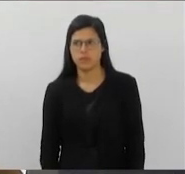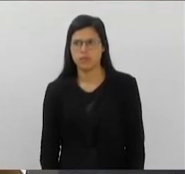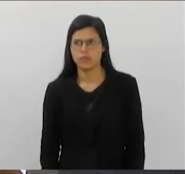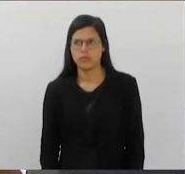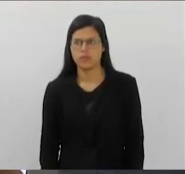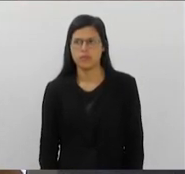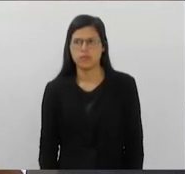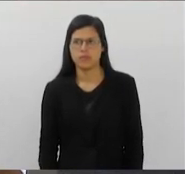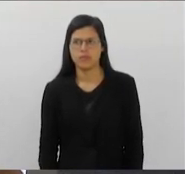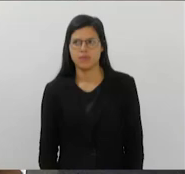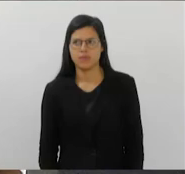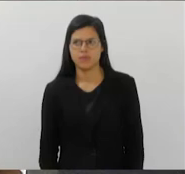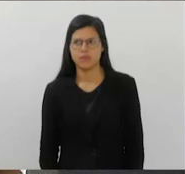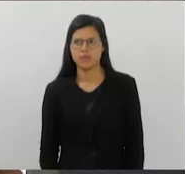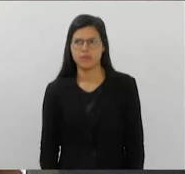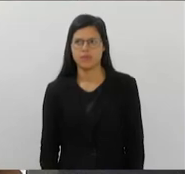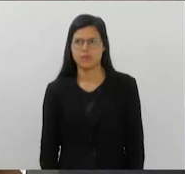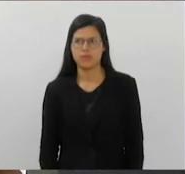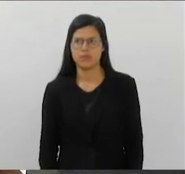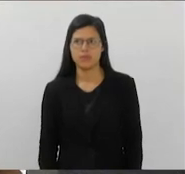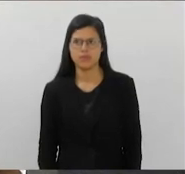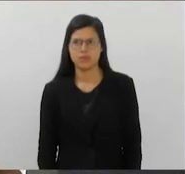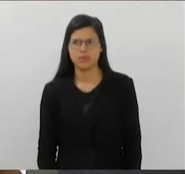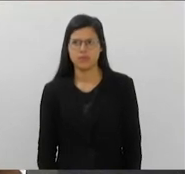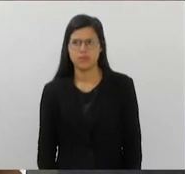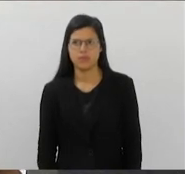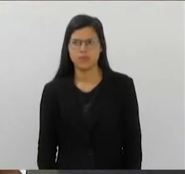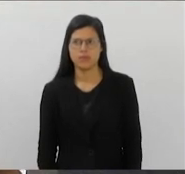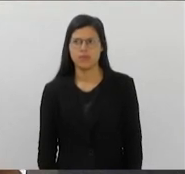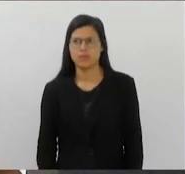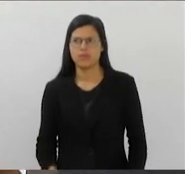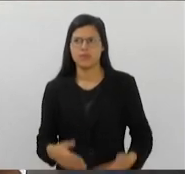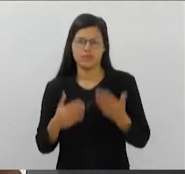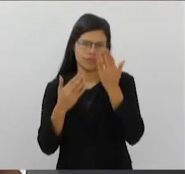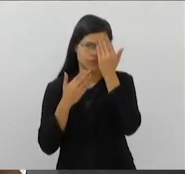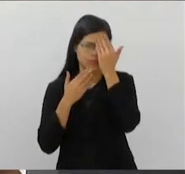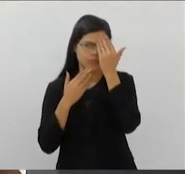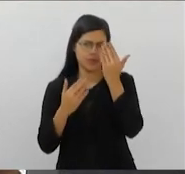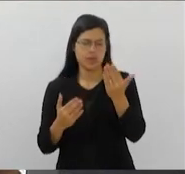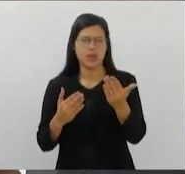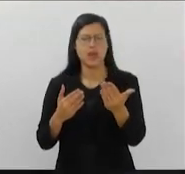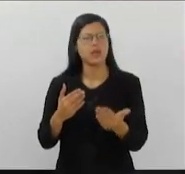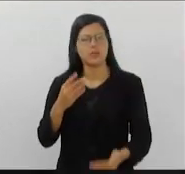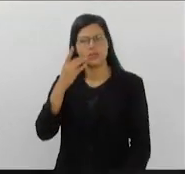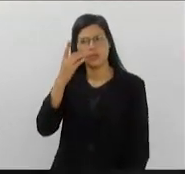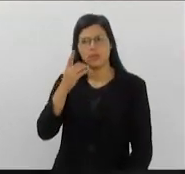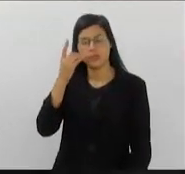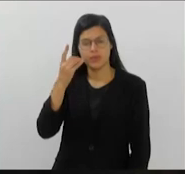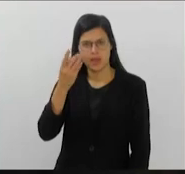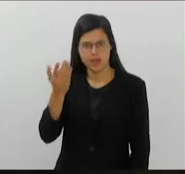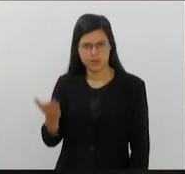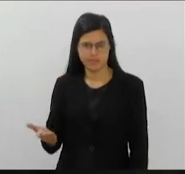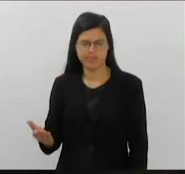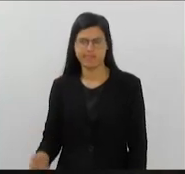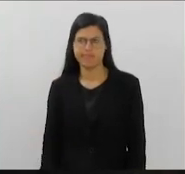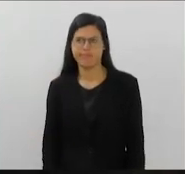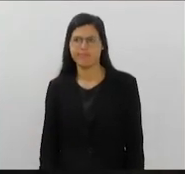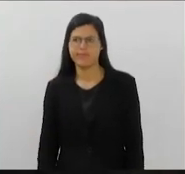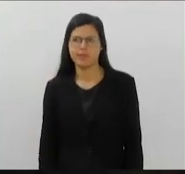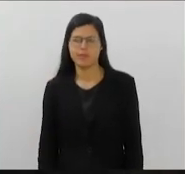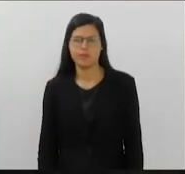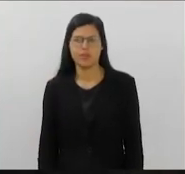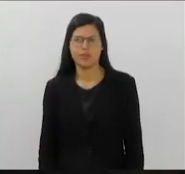Foi. Tem que apertar. Ah, foi. Sim, foi. Ok. Bem, obrigado, senhor deputado Vinícius Cozzolino, por